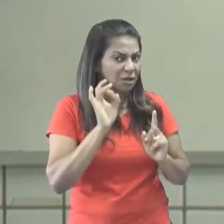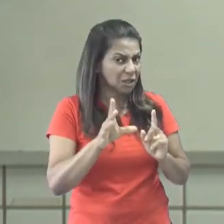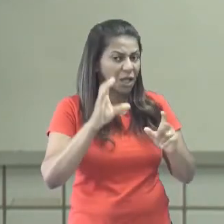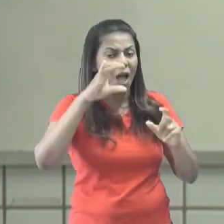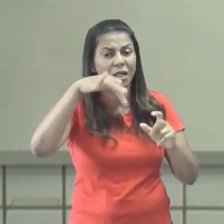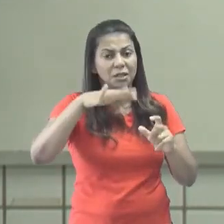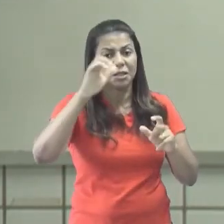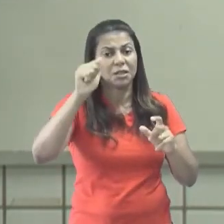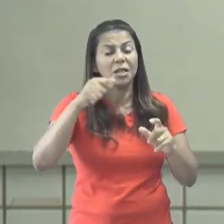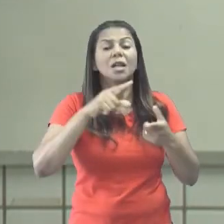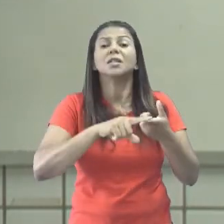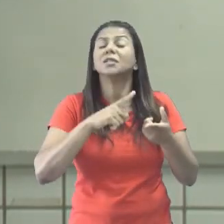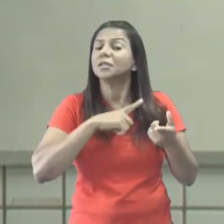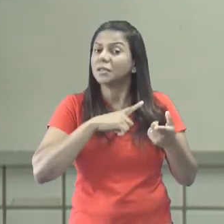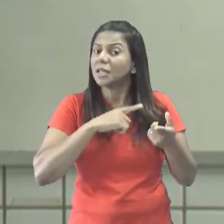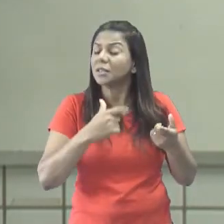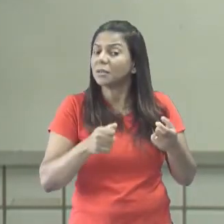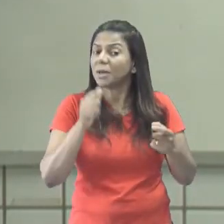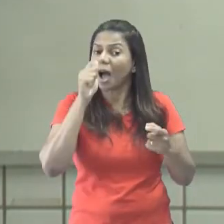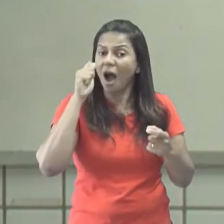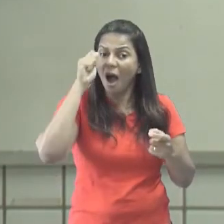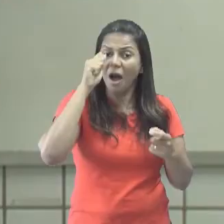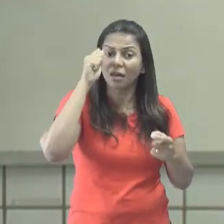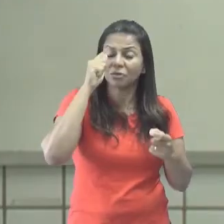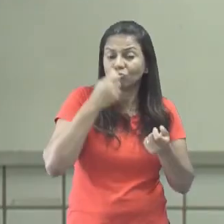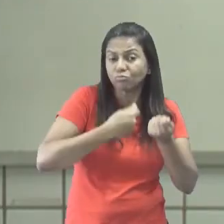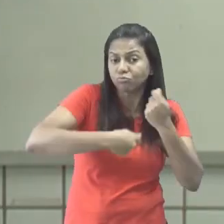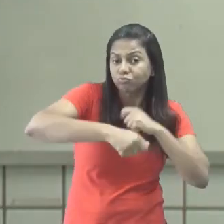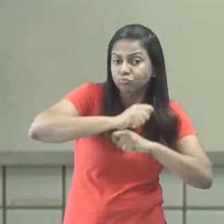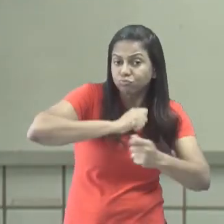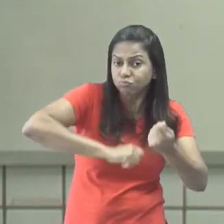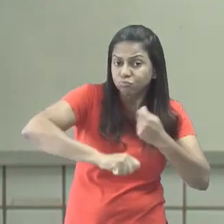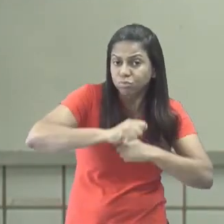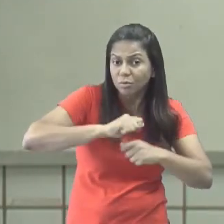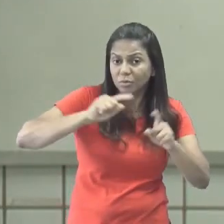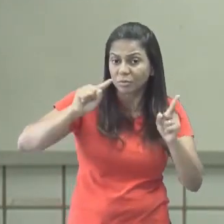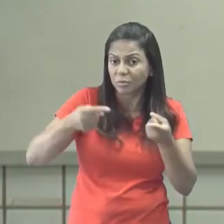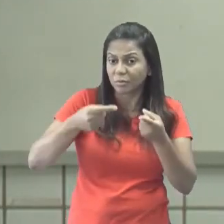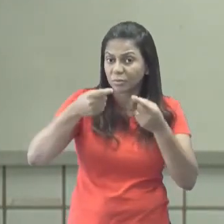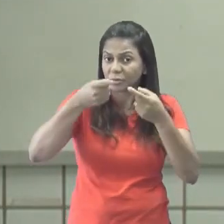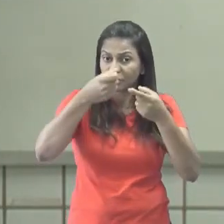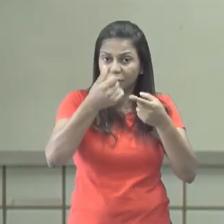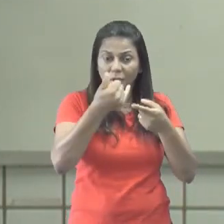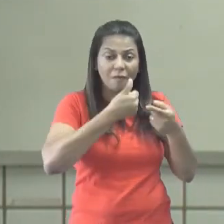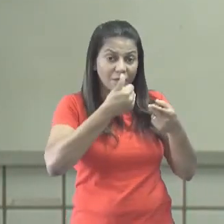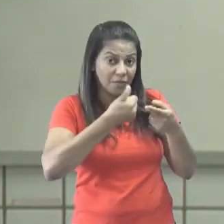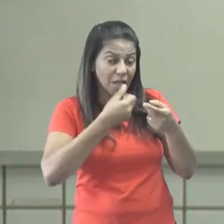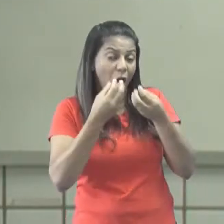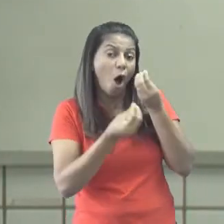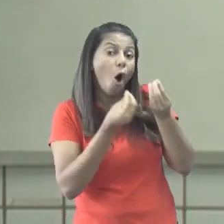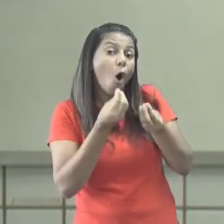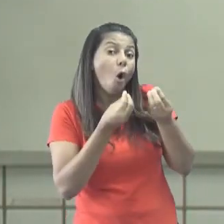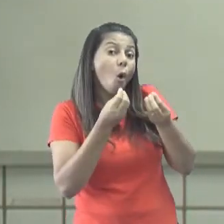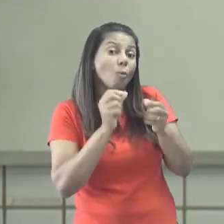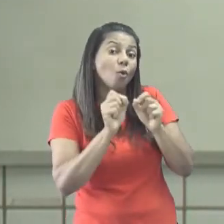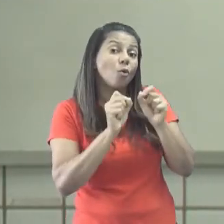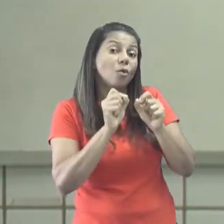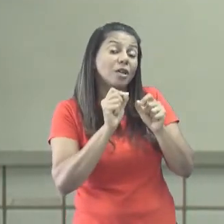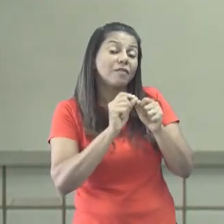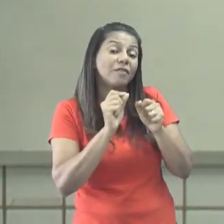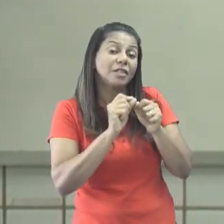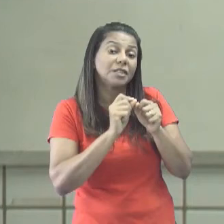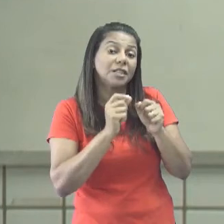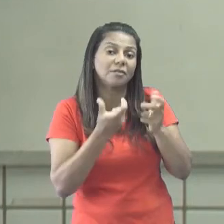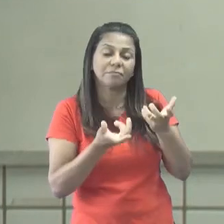o ato, tem os personagens. E as rúbricas vão clareando, vão iluminando o pensamento, tanto